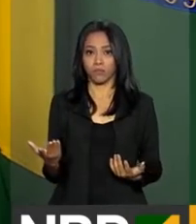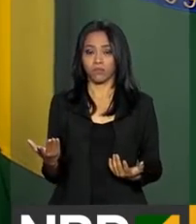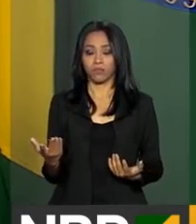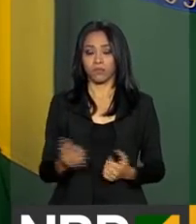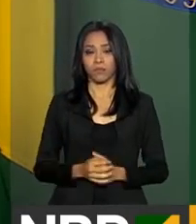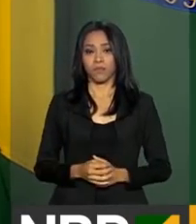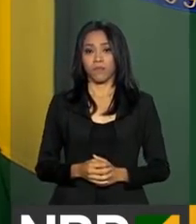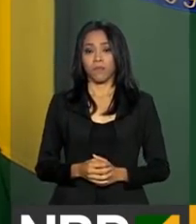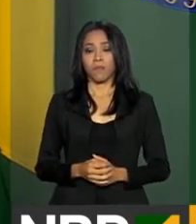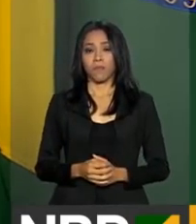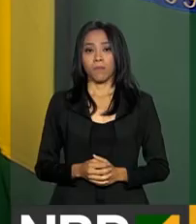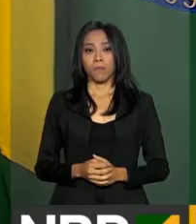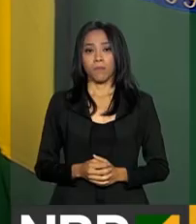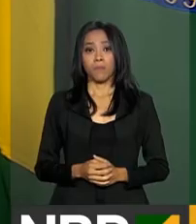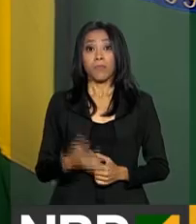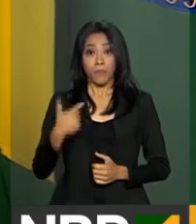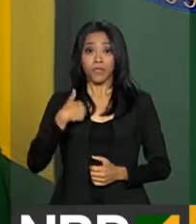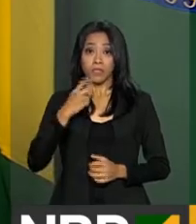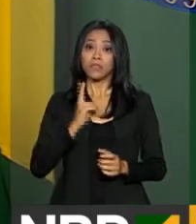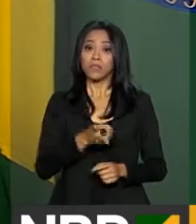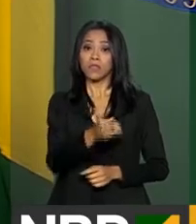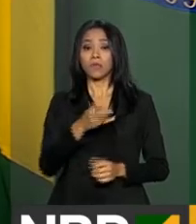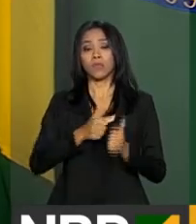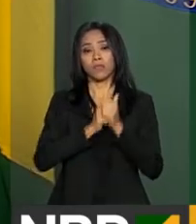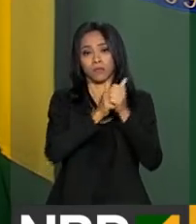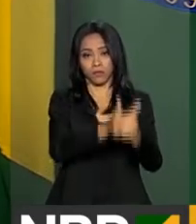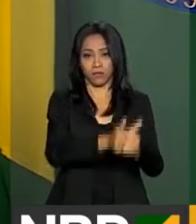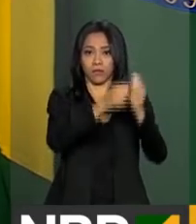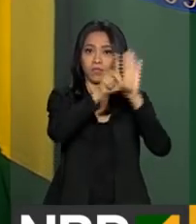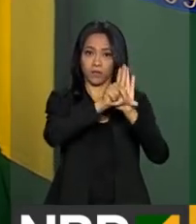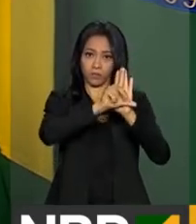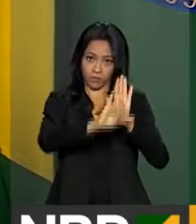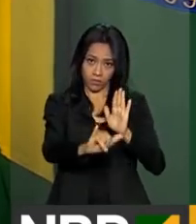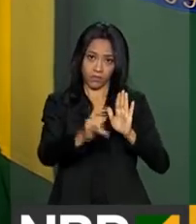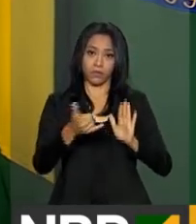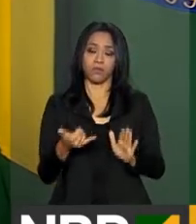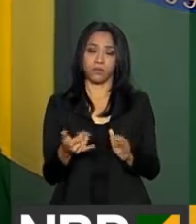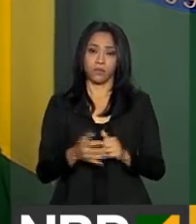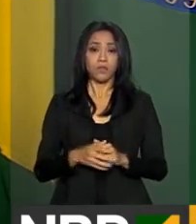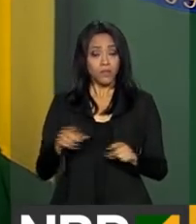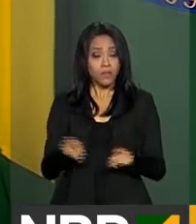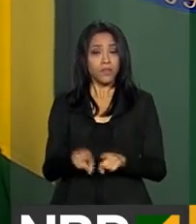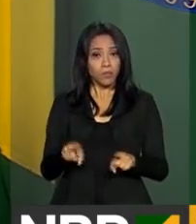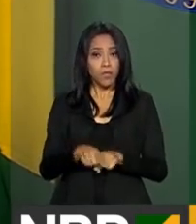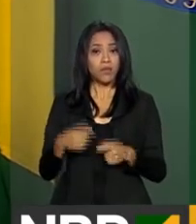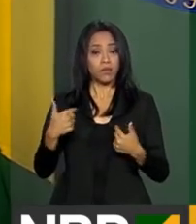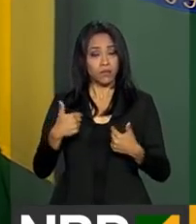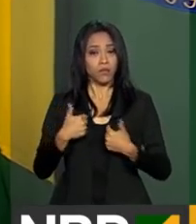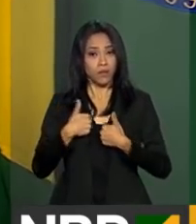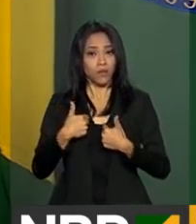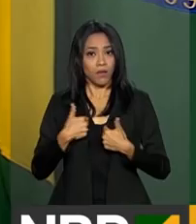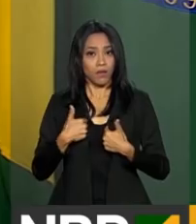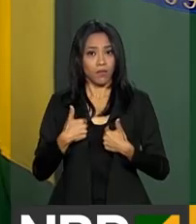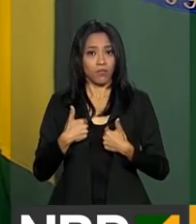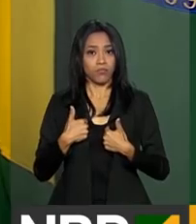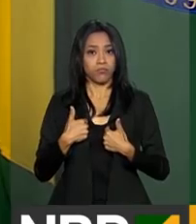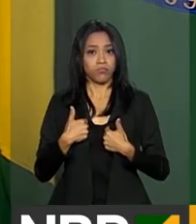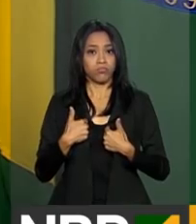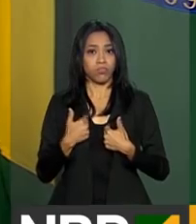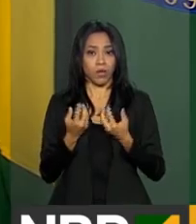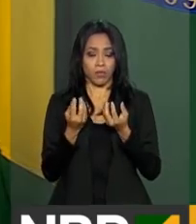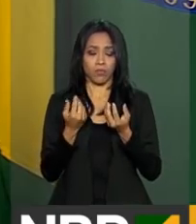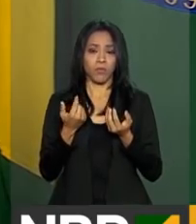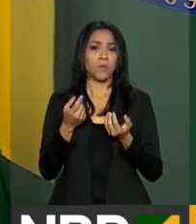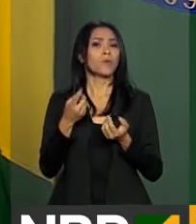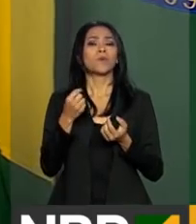absolutamente dentro da lei e devidamente declarados nos nas minhas